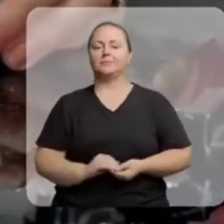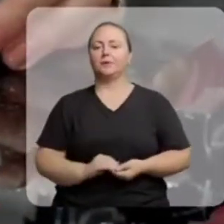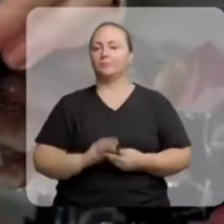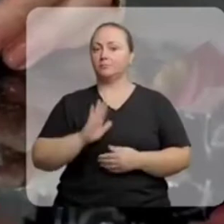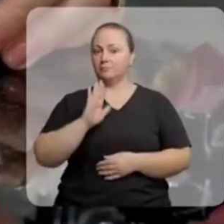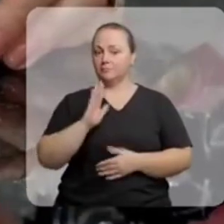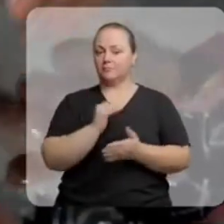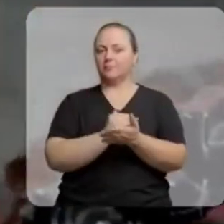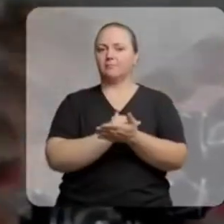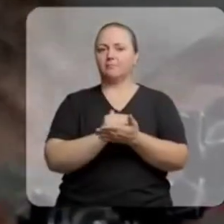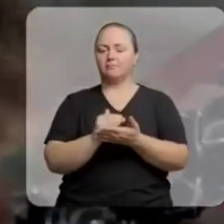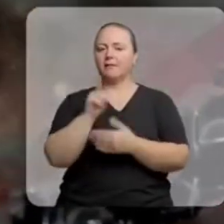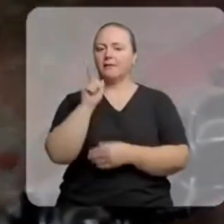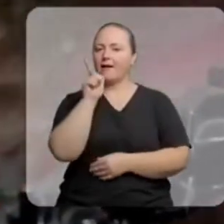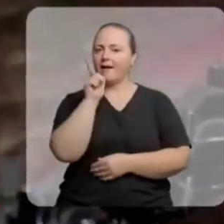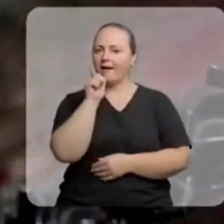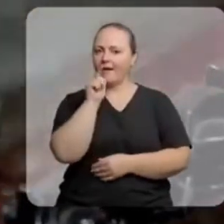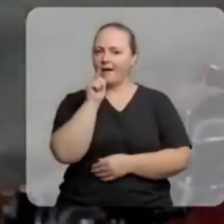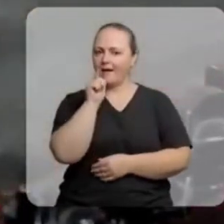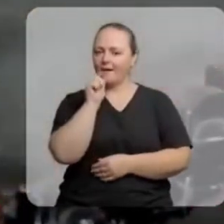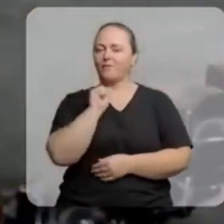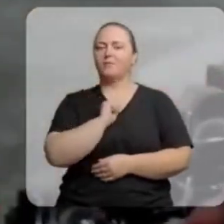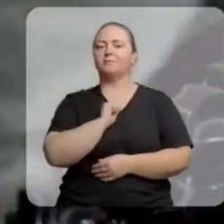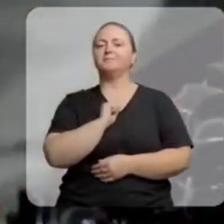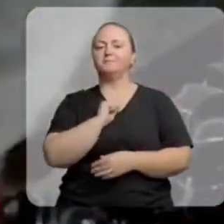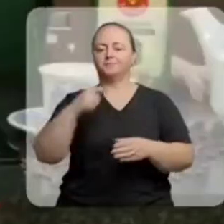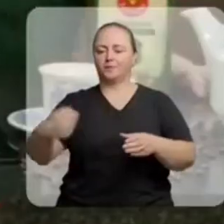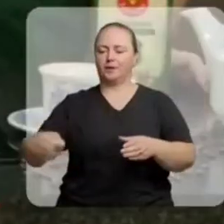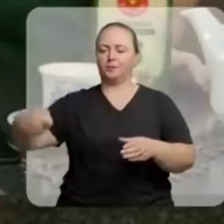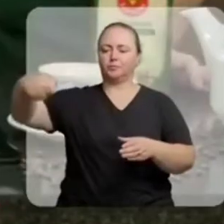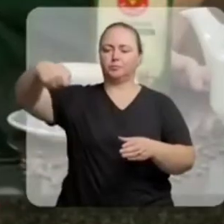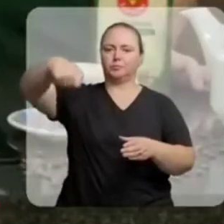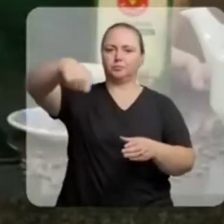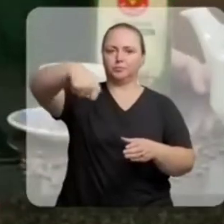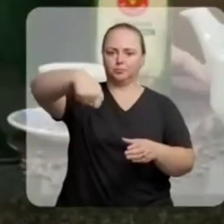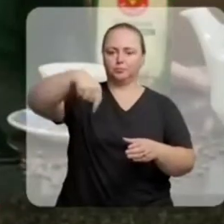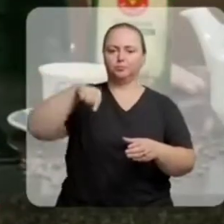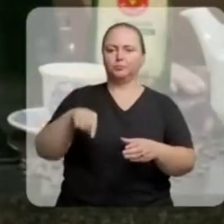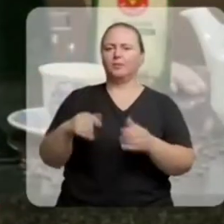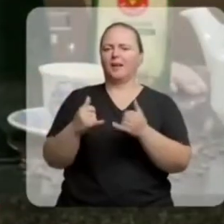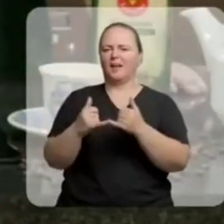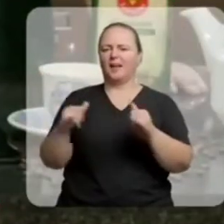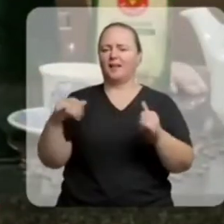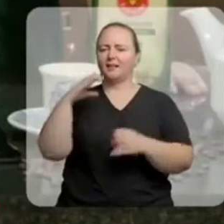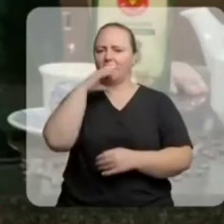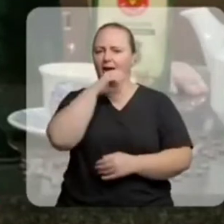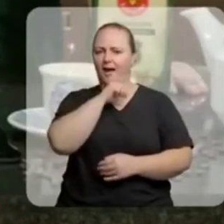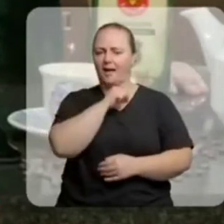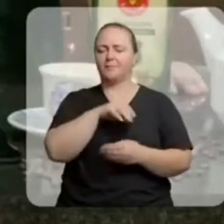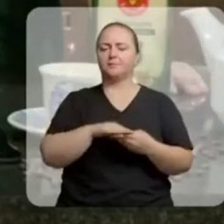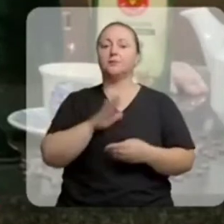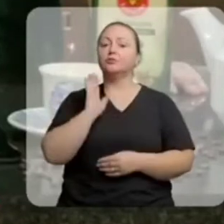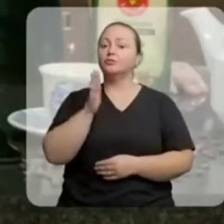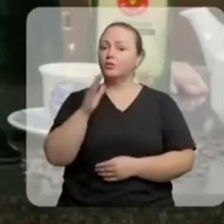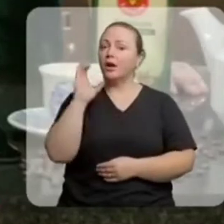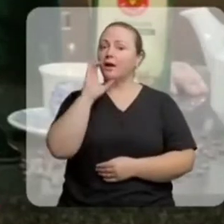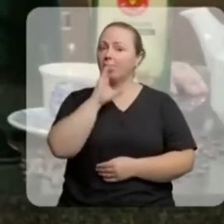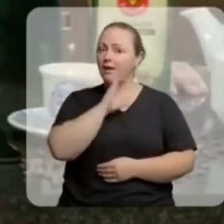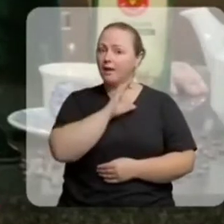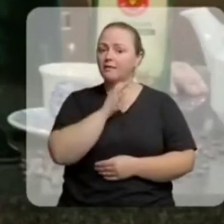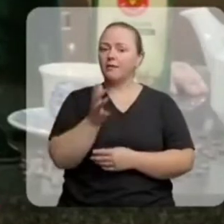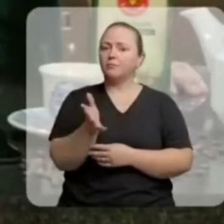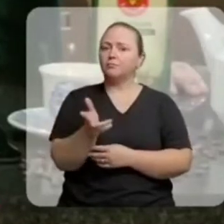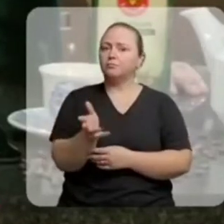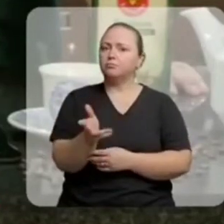água. Vou pegar aqui da chaleira elétrica, vou deixar. A água já tá quente, gente, para acelerar o